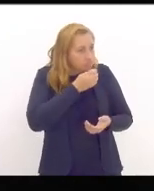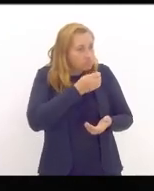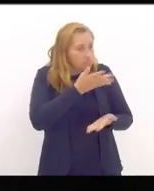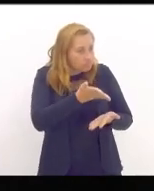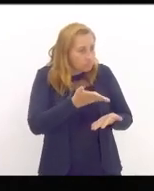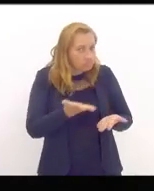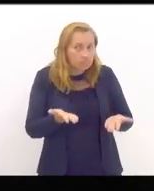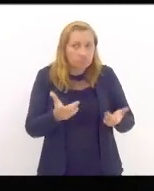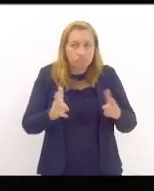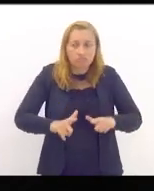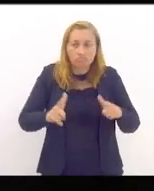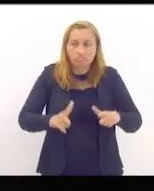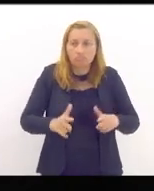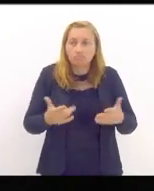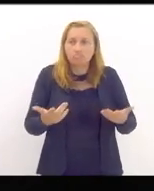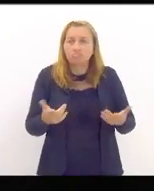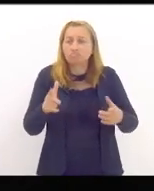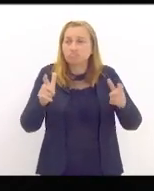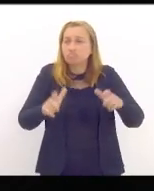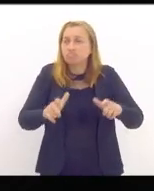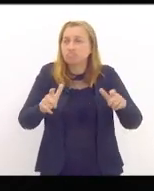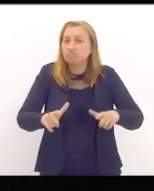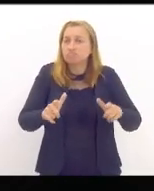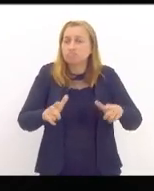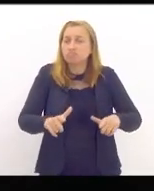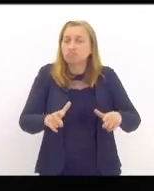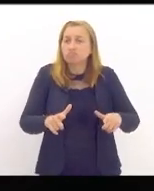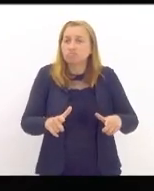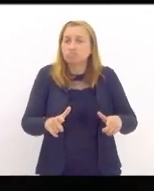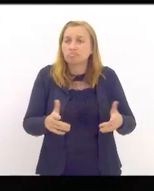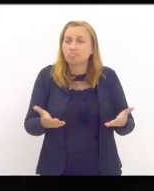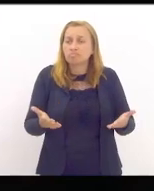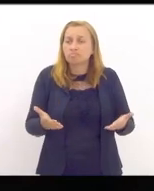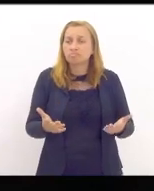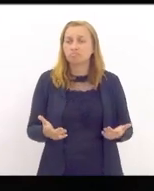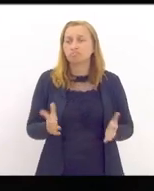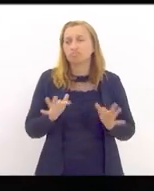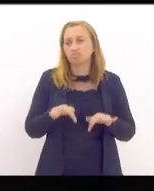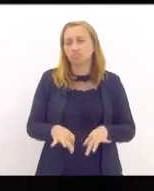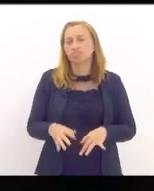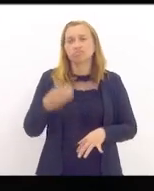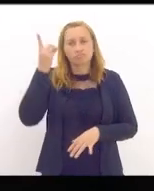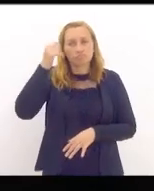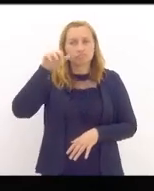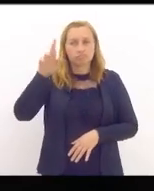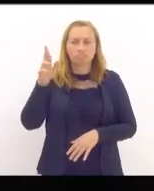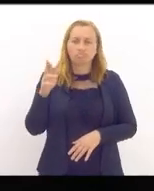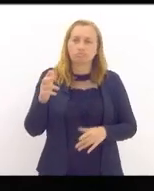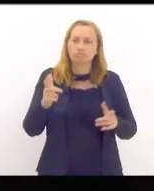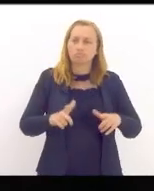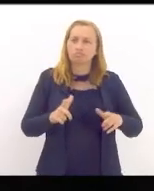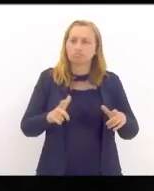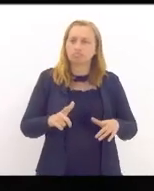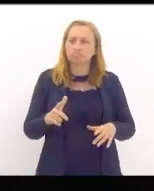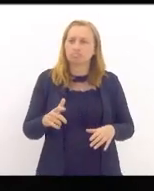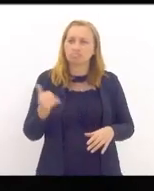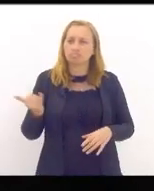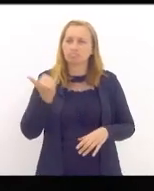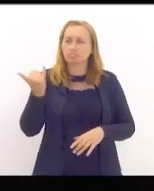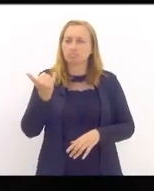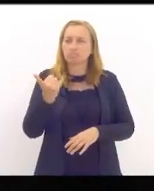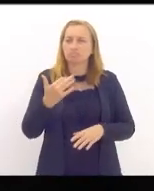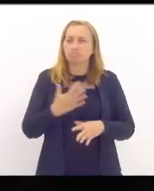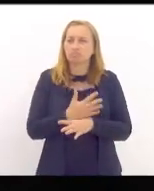o espaço aquele espaço é o pulmão da cidade do Rio de Janeiro